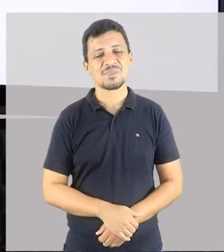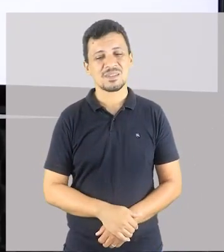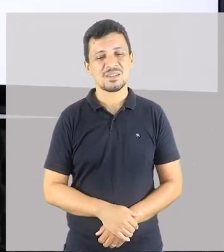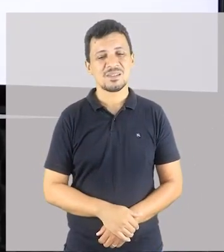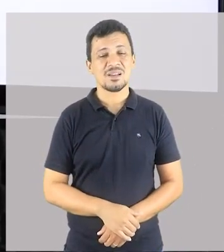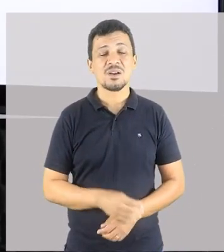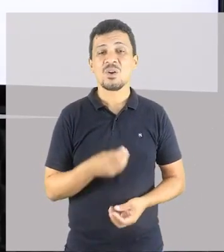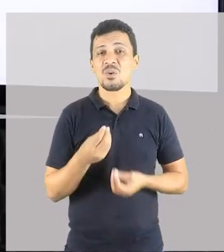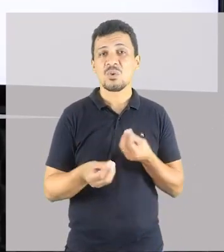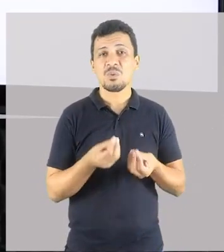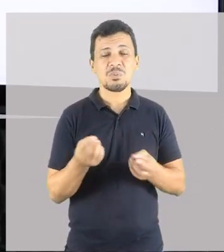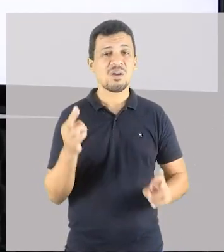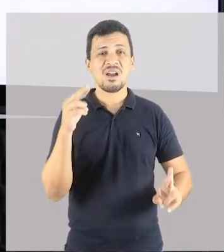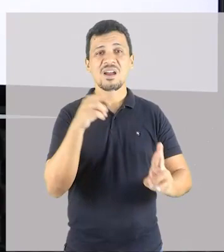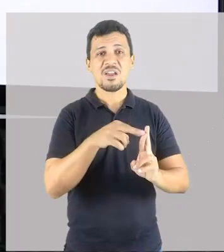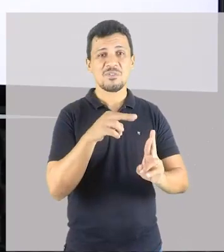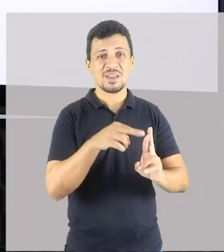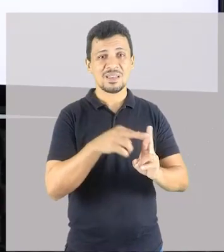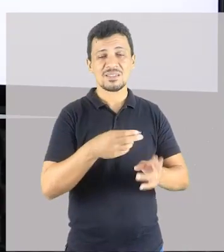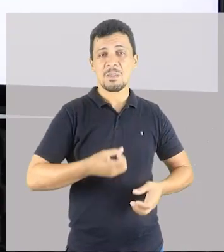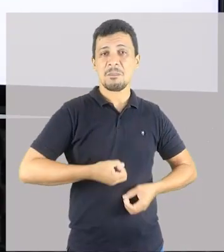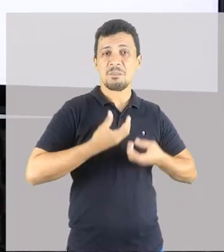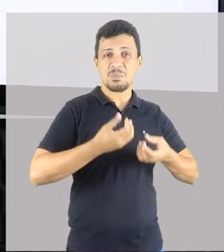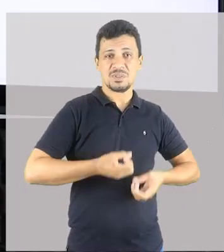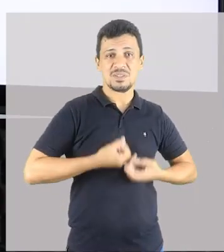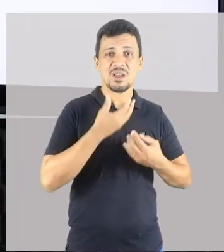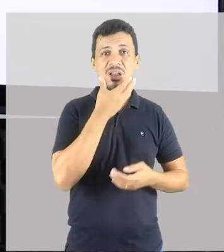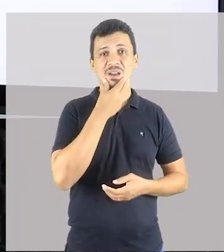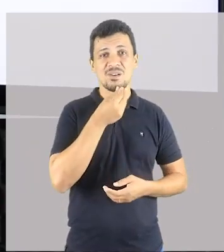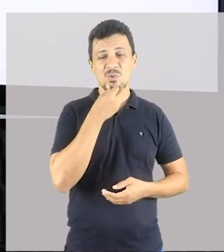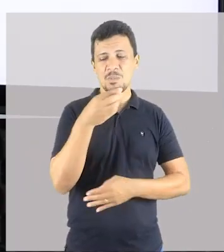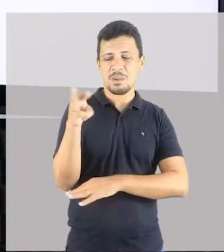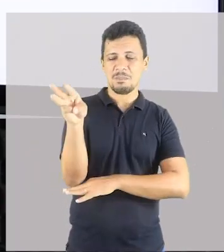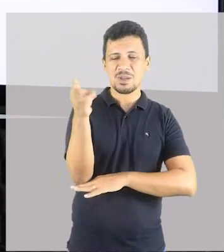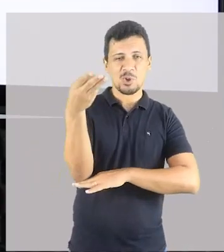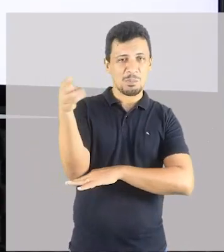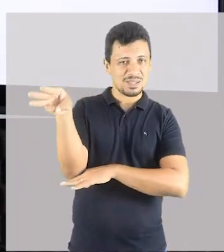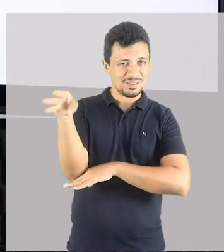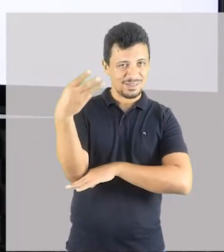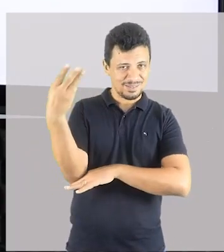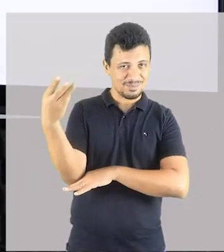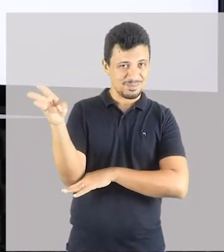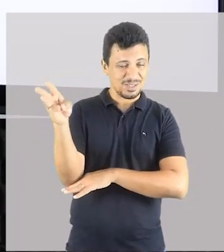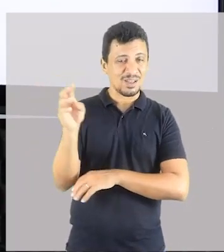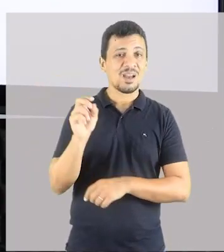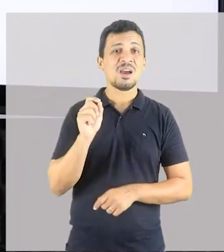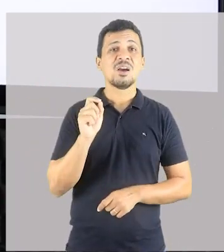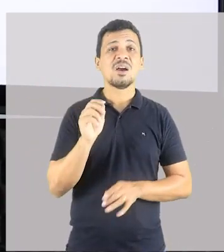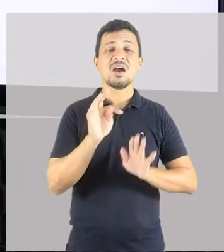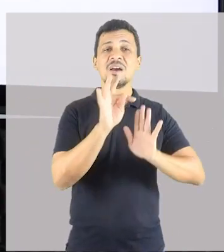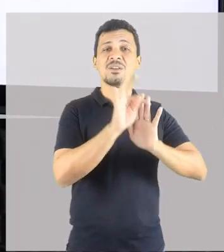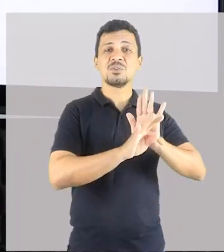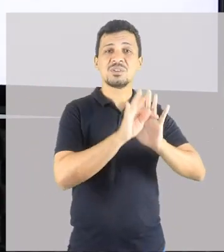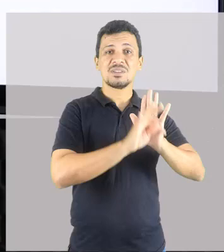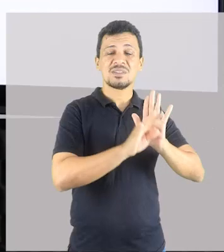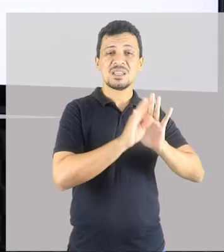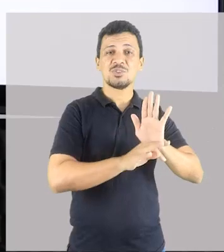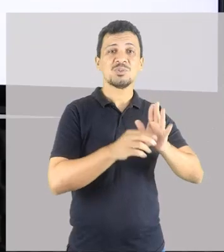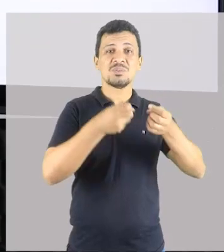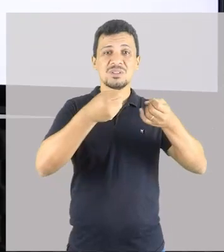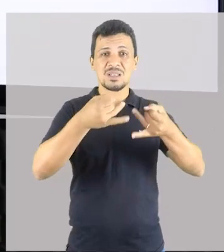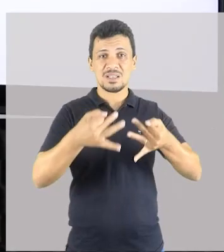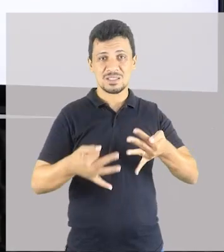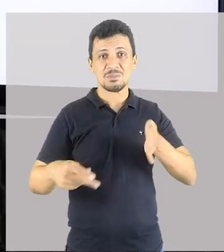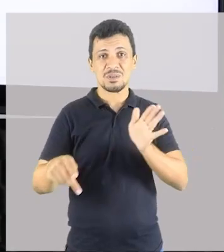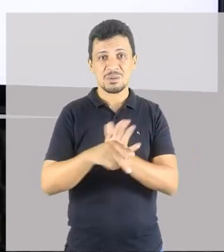Então, dentro dessa referência da poesia de Manuel Bandeira, ele está exatamente é um texto metalinguístico, né? Porque ele